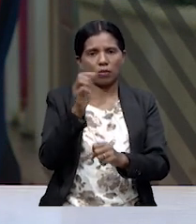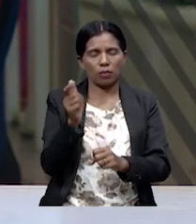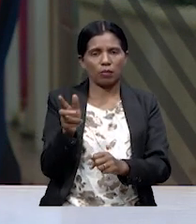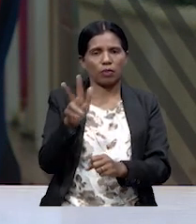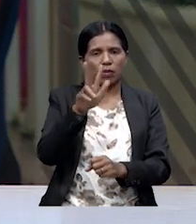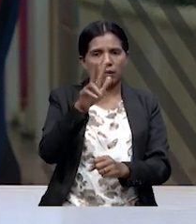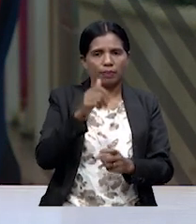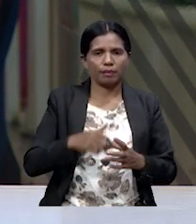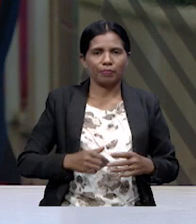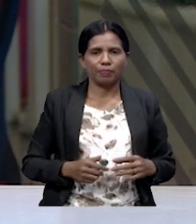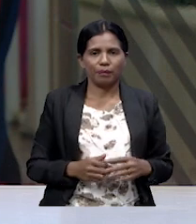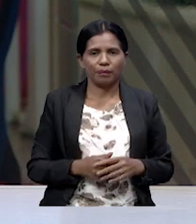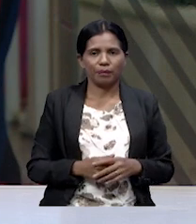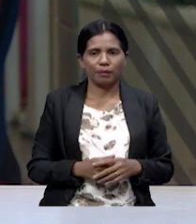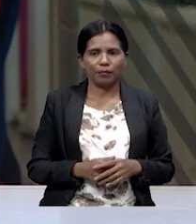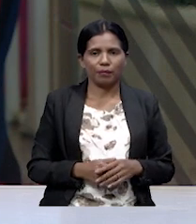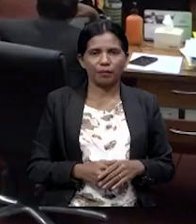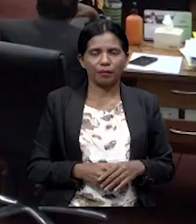Sintolo.